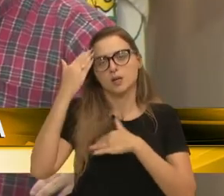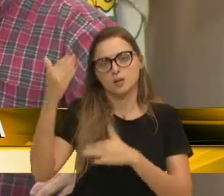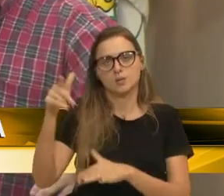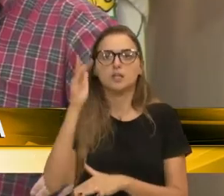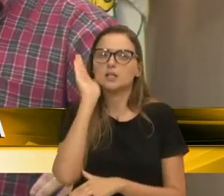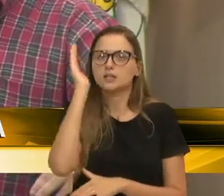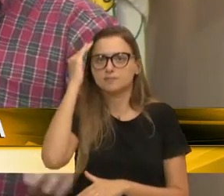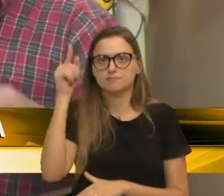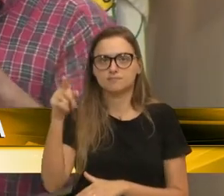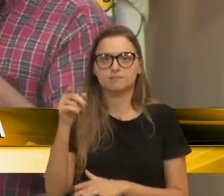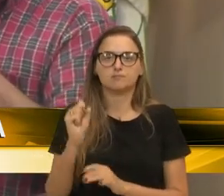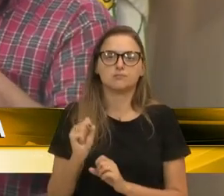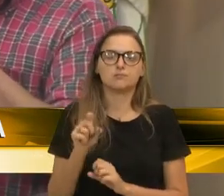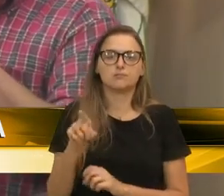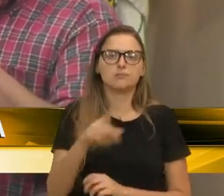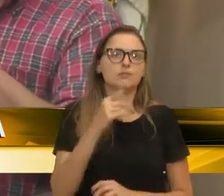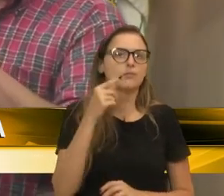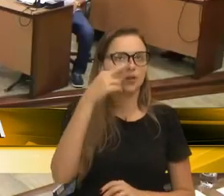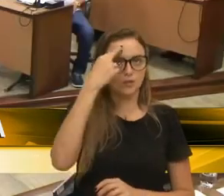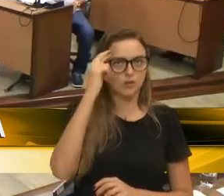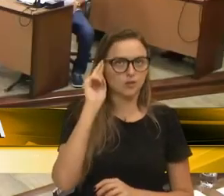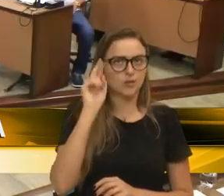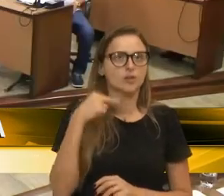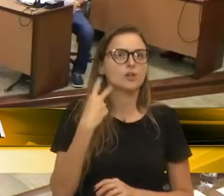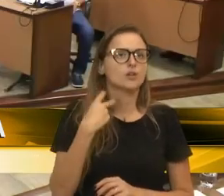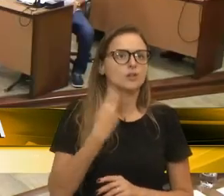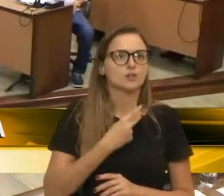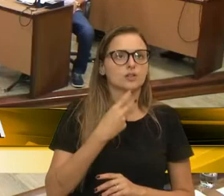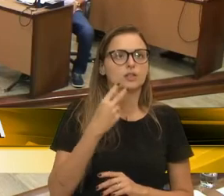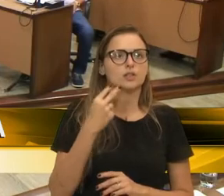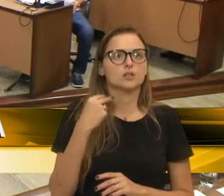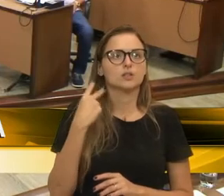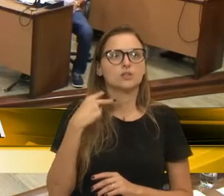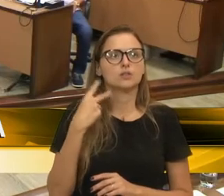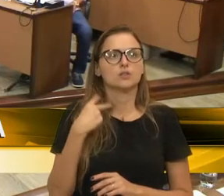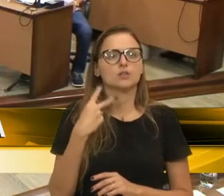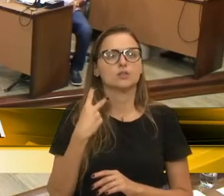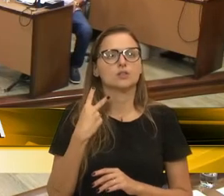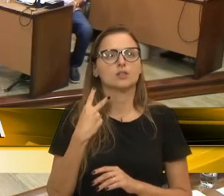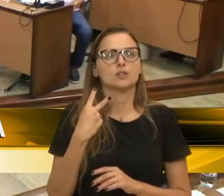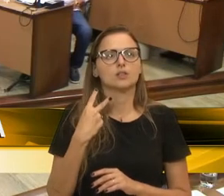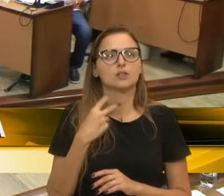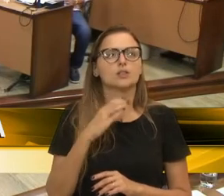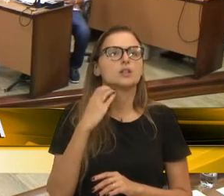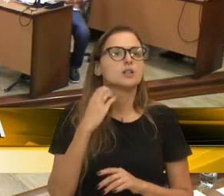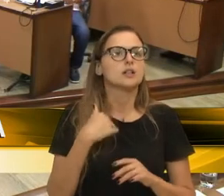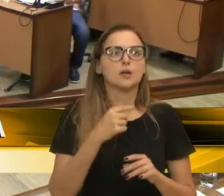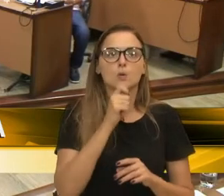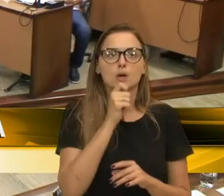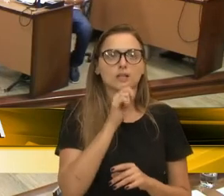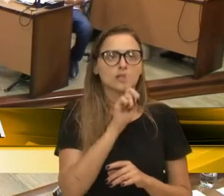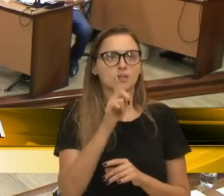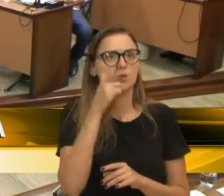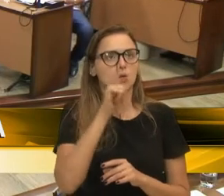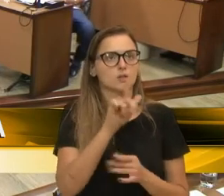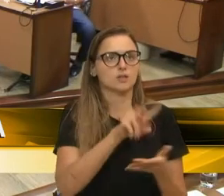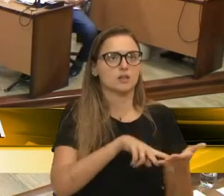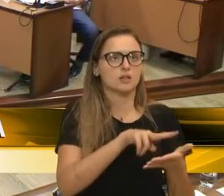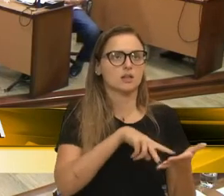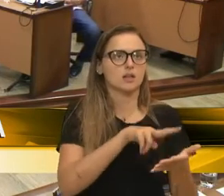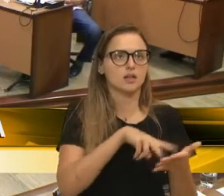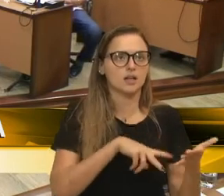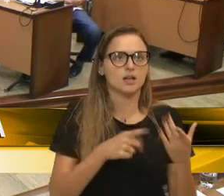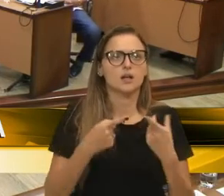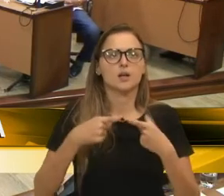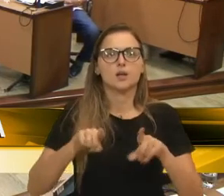Por favor, Rafael. Vereador Ricardo Dani Luz, eu não vou entrar no mérito ainda do seu projeto, porque eu não tive a oportunidade de ler. Agora, no mérito que eu